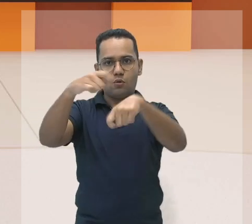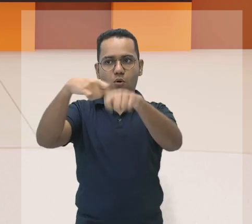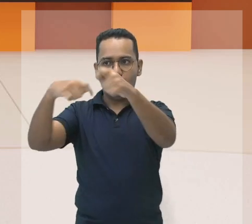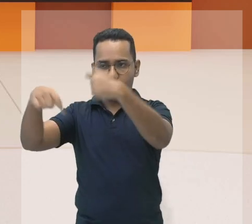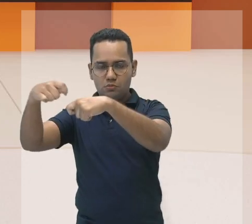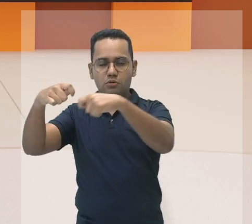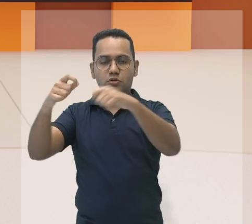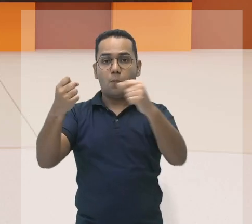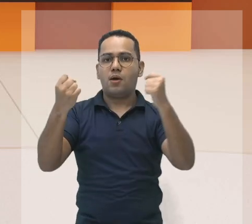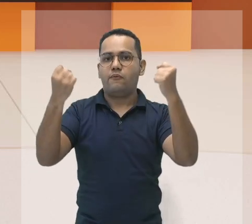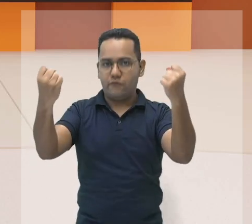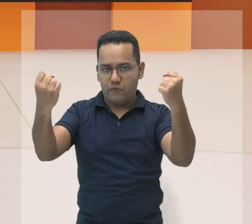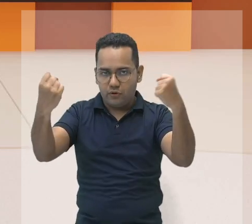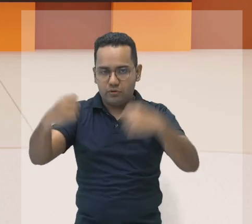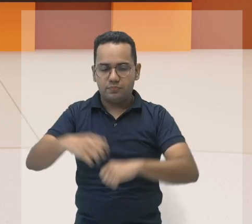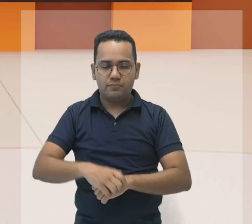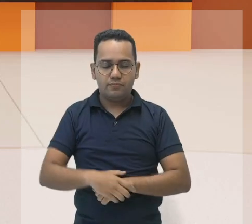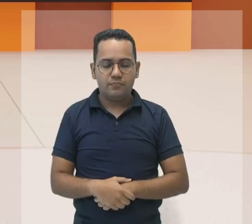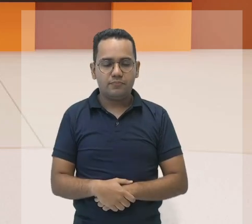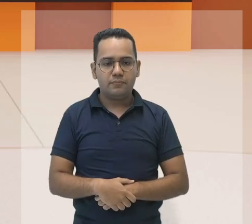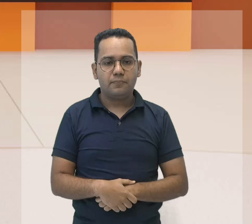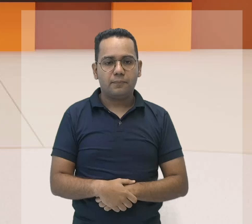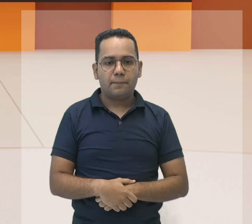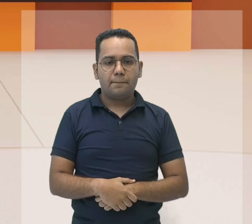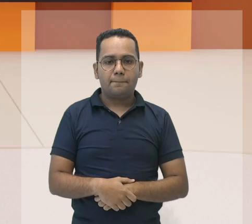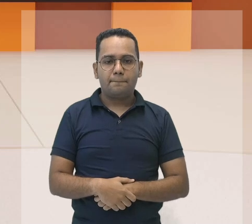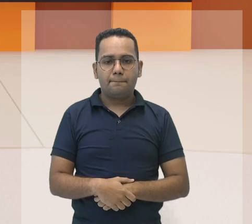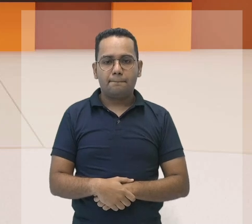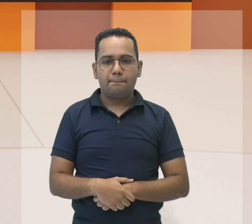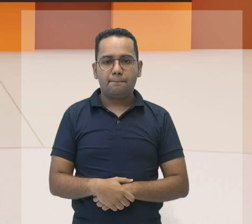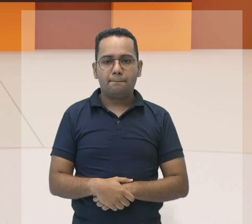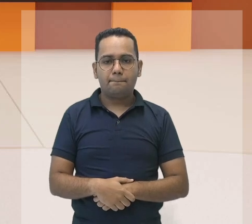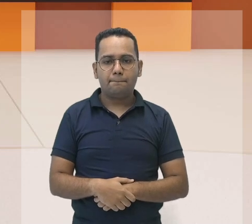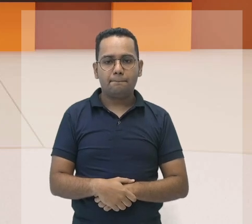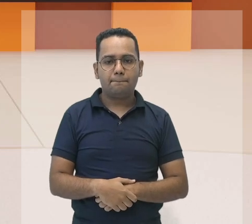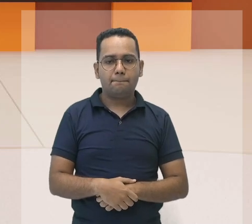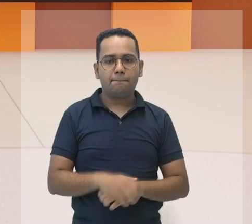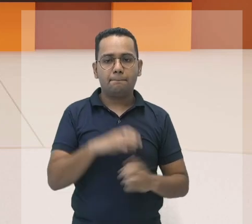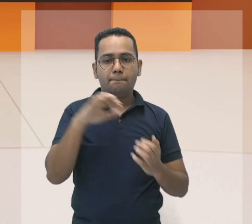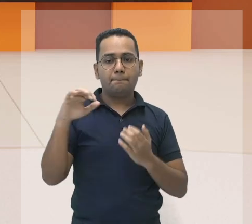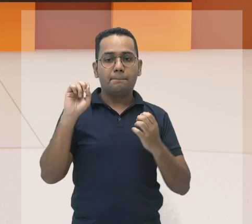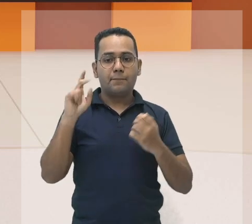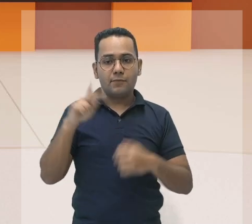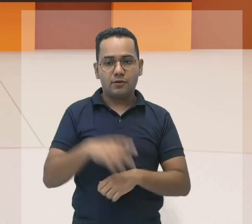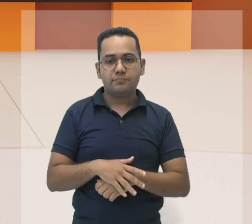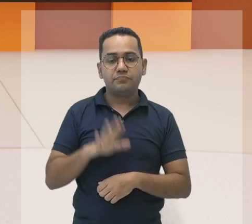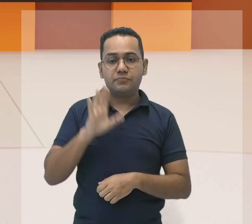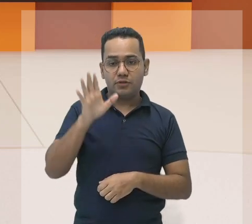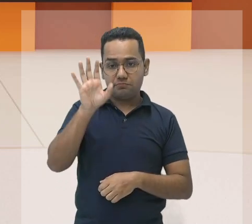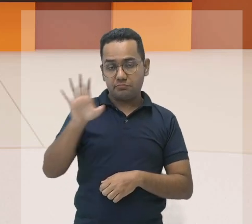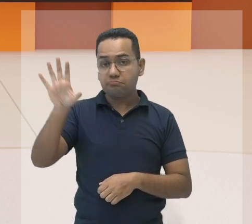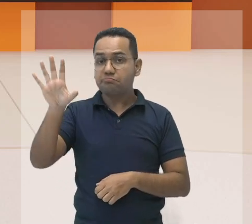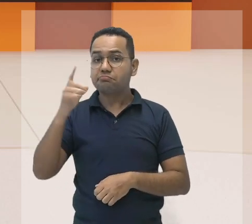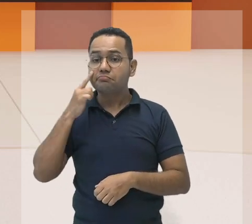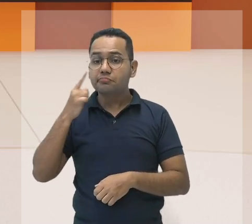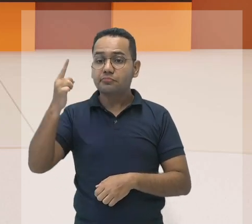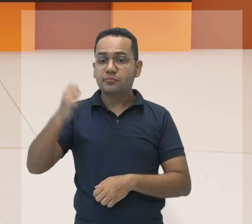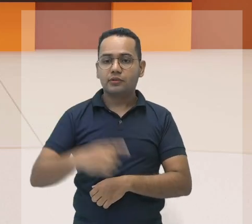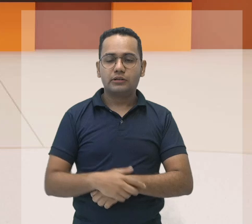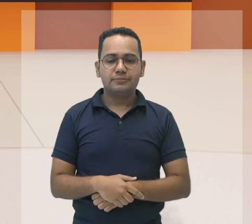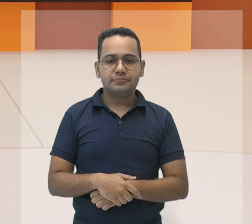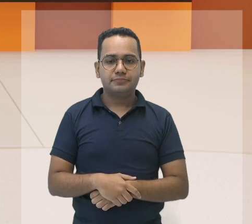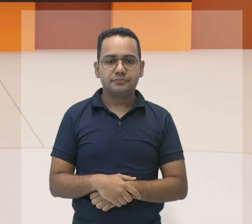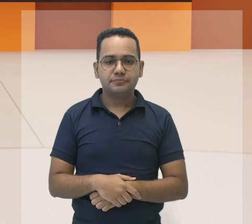o fortalecimento dos blocos econômicos. Outro ponto que eu destaco, já nessa questão do contexto histórico também, é que os países